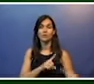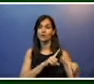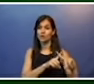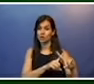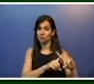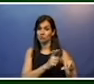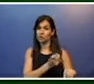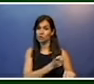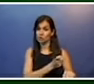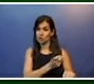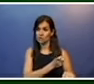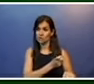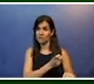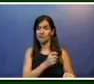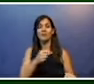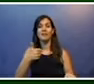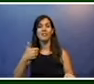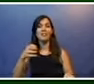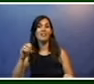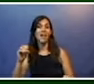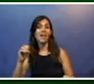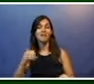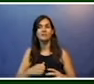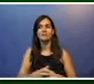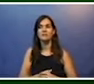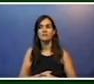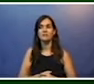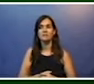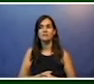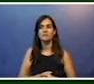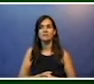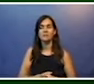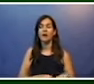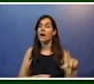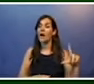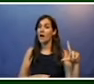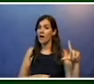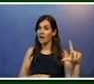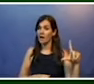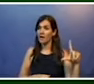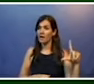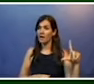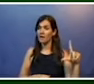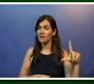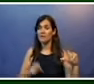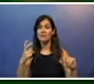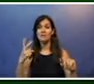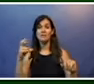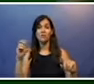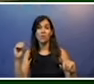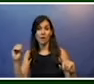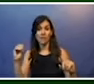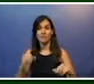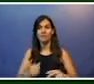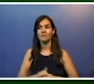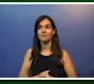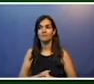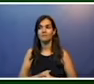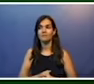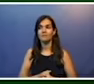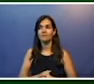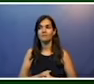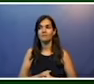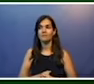ele corresponde ao número 10. O L, vamos fazer com o palito, O número 50. O